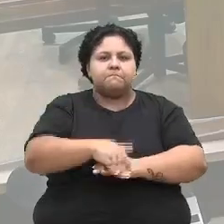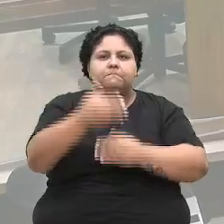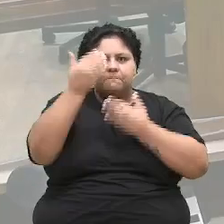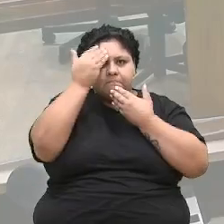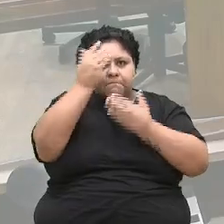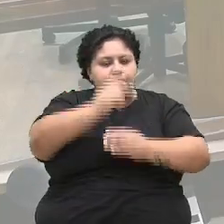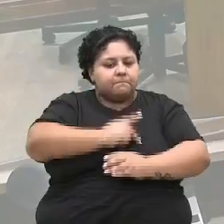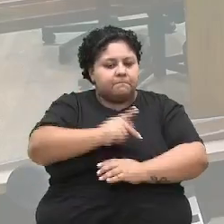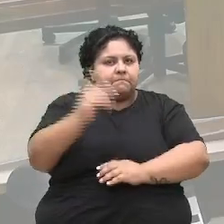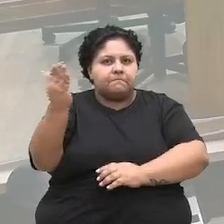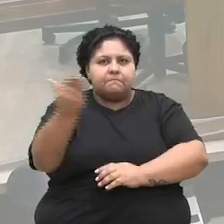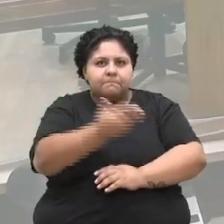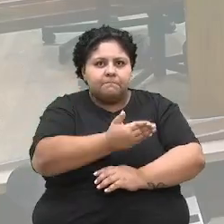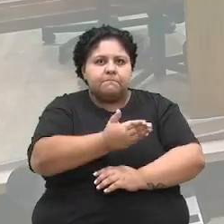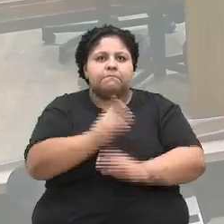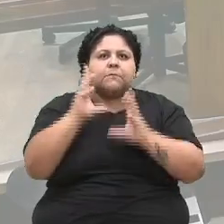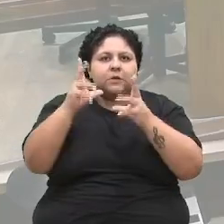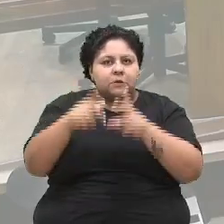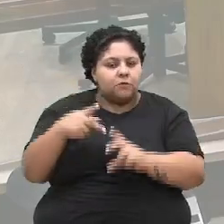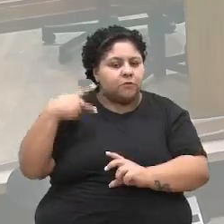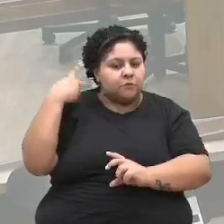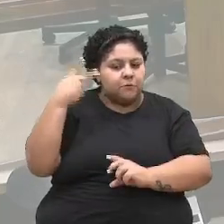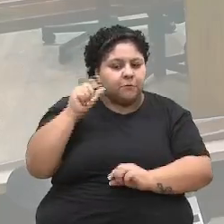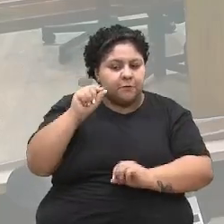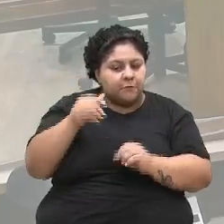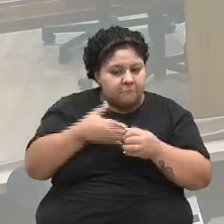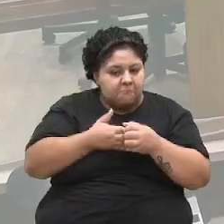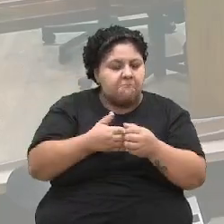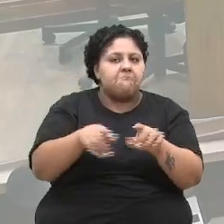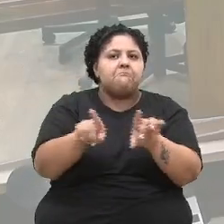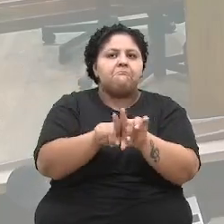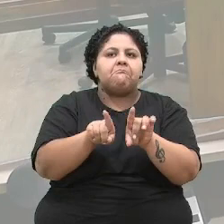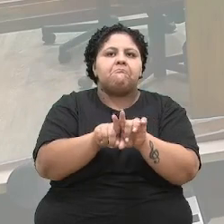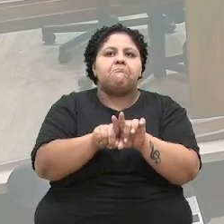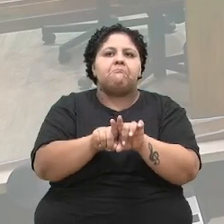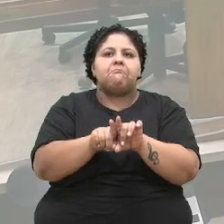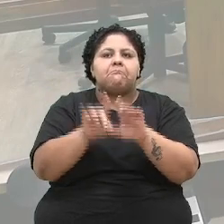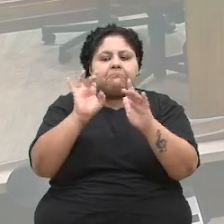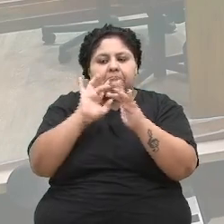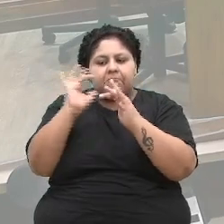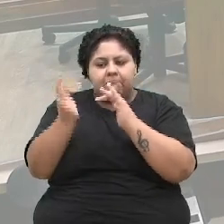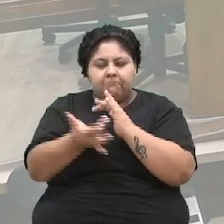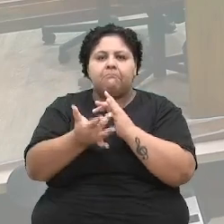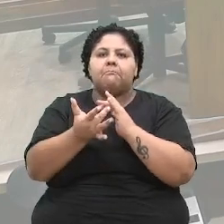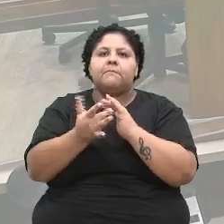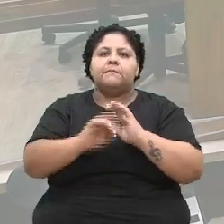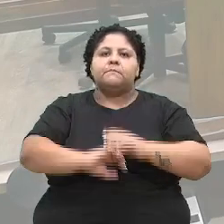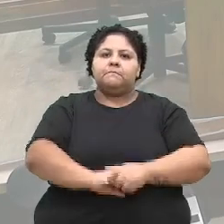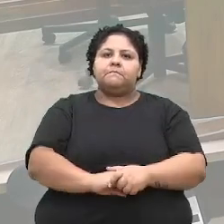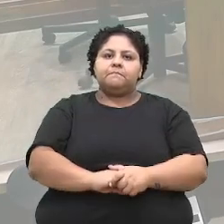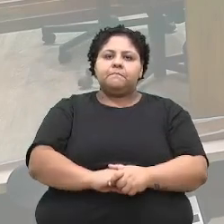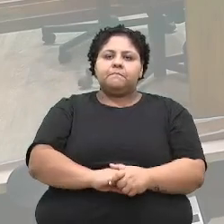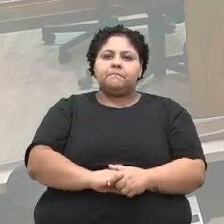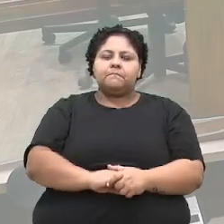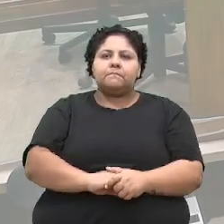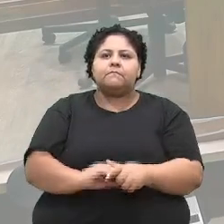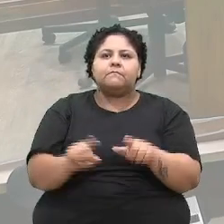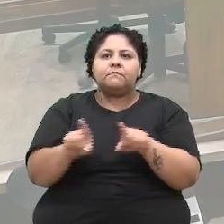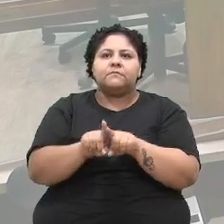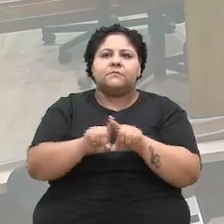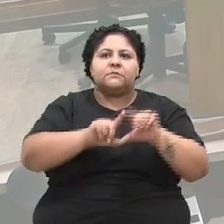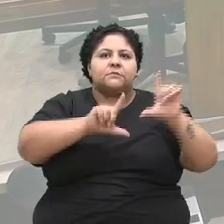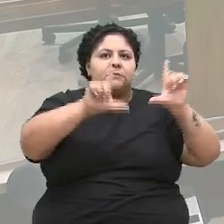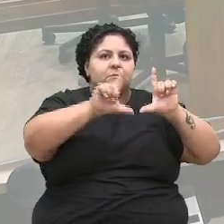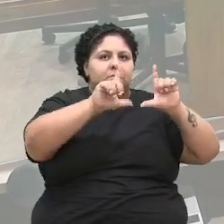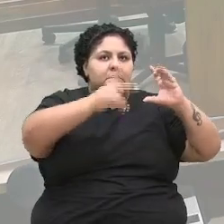Marisol, a todos os nobres pares, aqueles que nos acompanham pelas nossas redes sociais e também pela TV